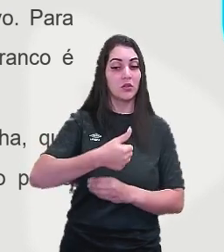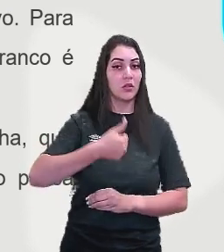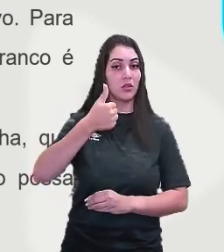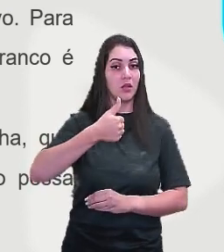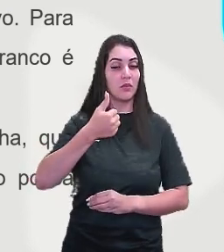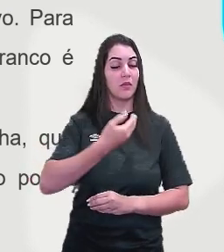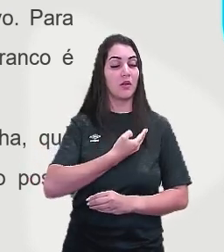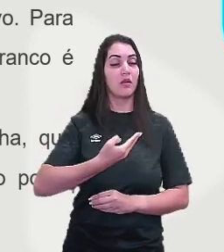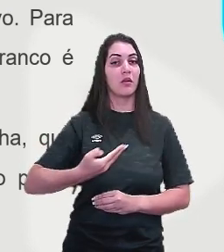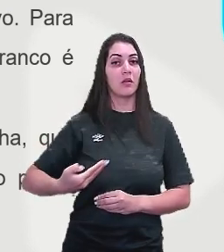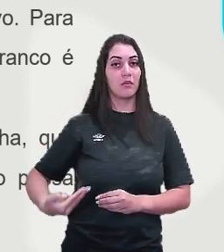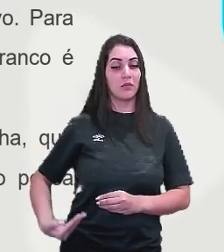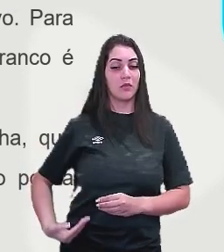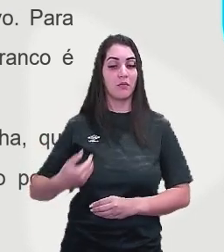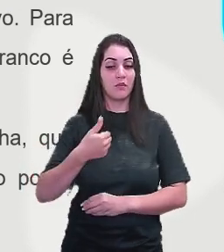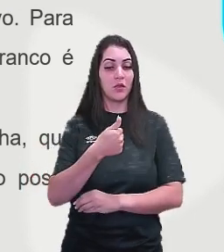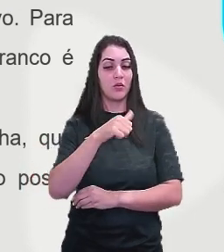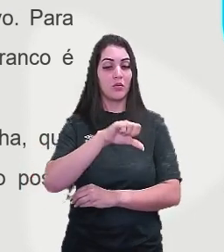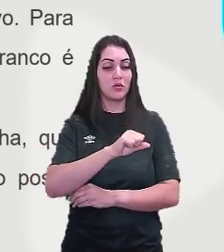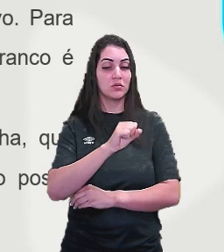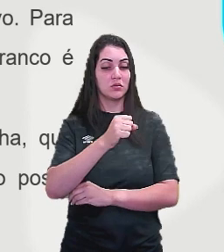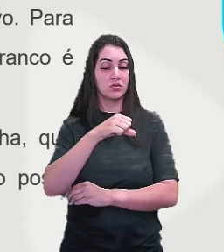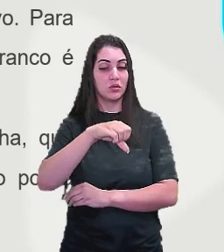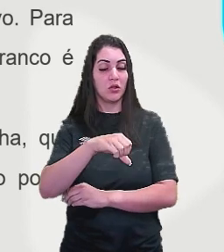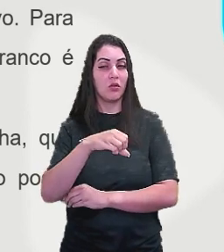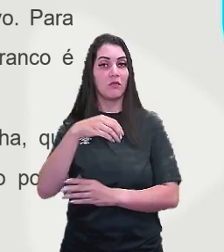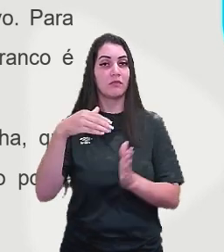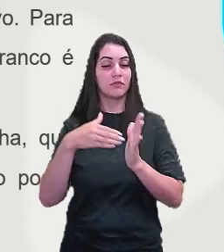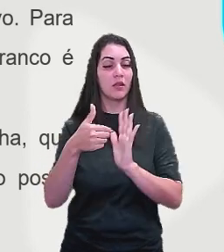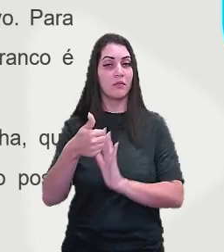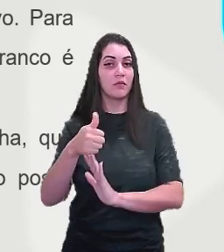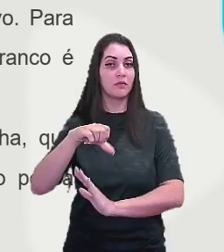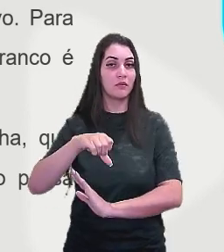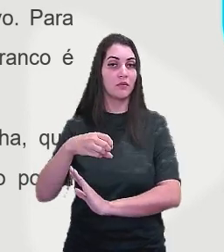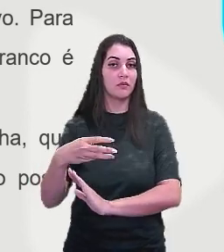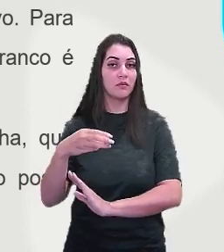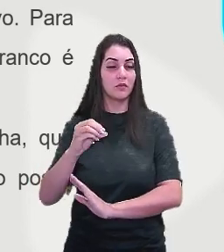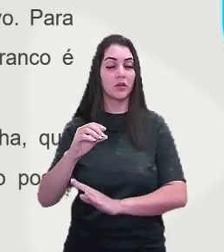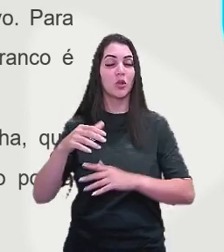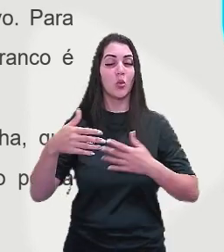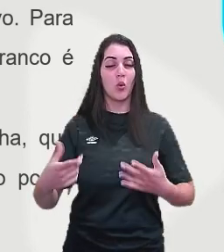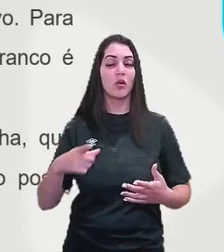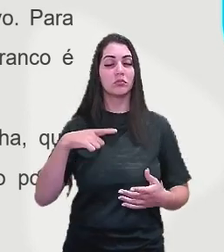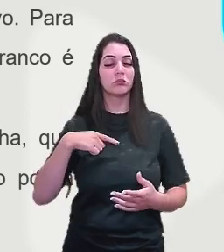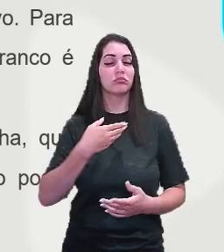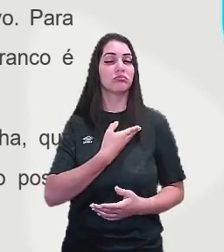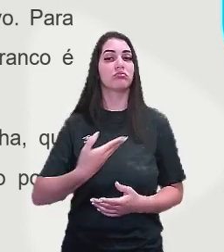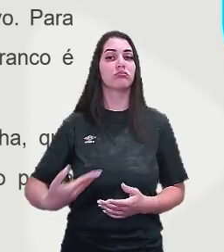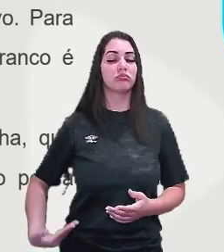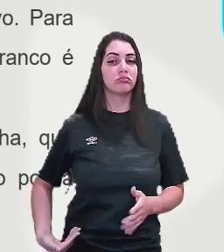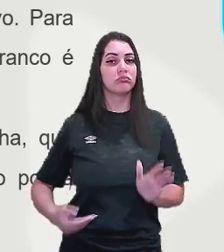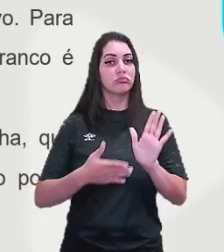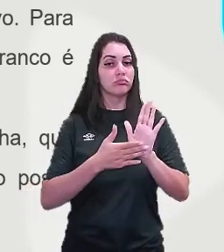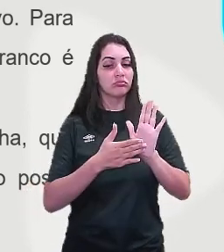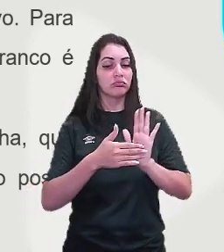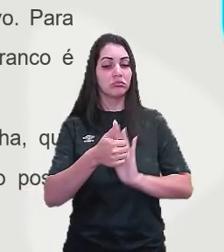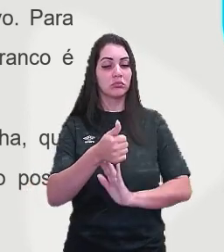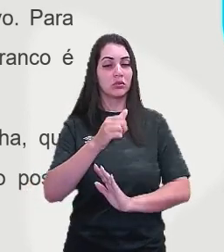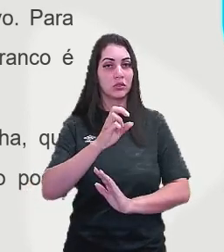em 1889 e 1930. Com a proclamação da República, em 15 de novembro